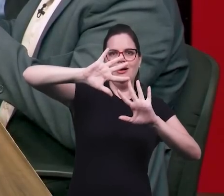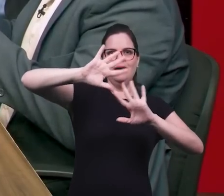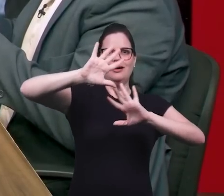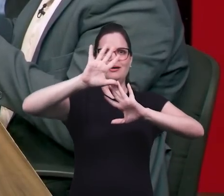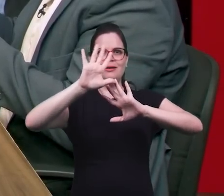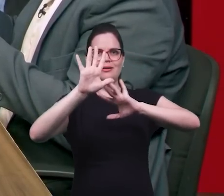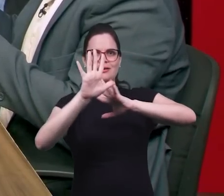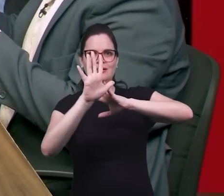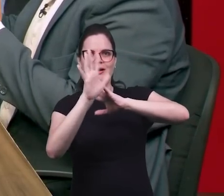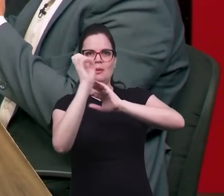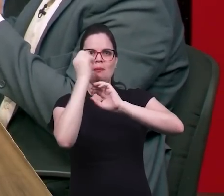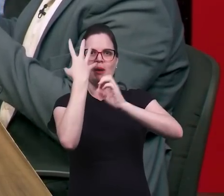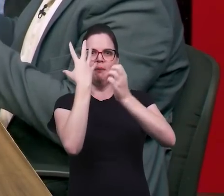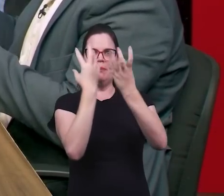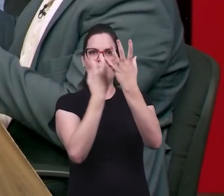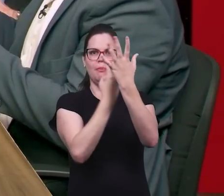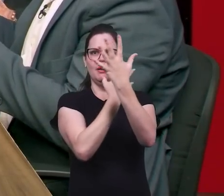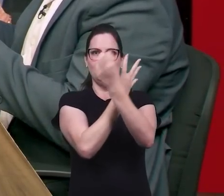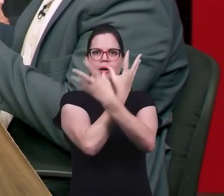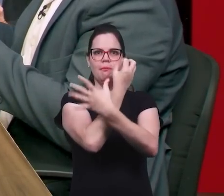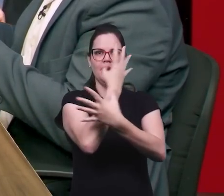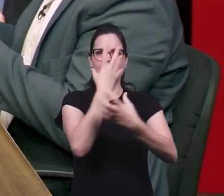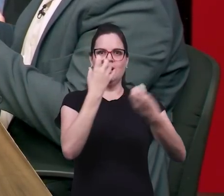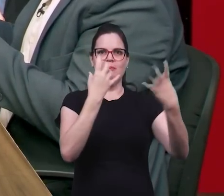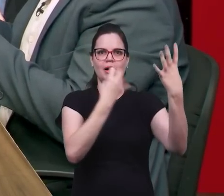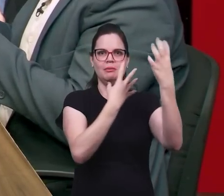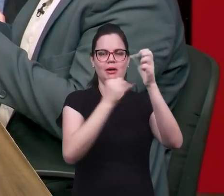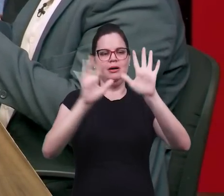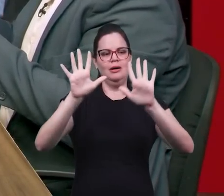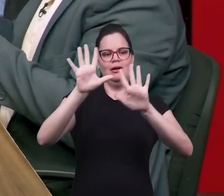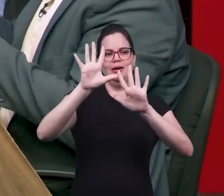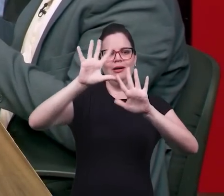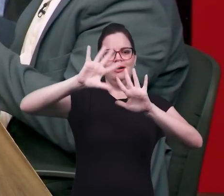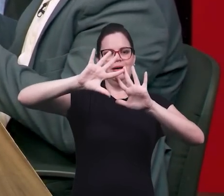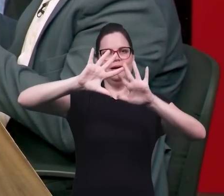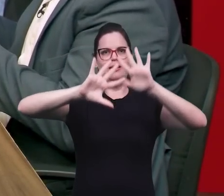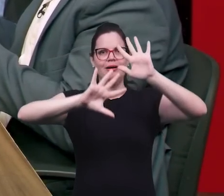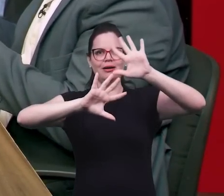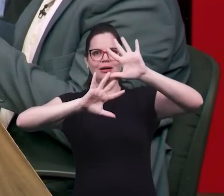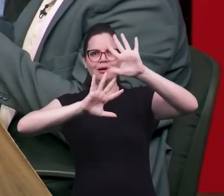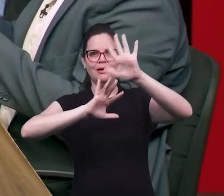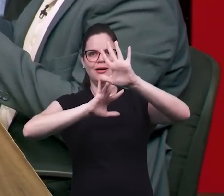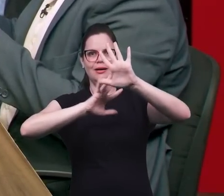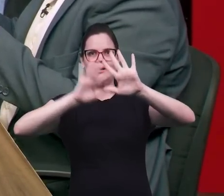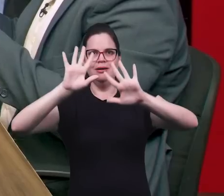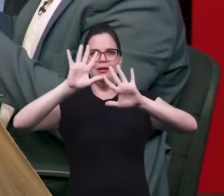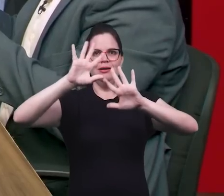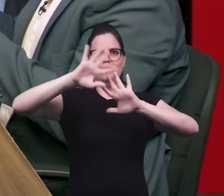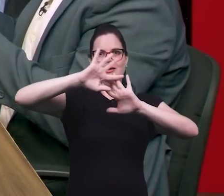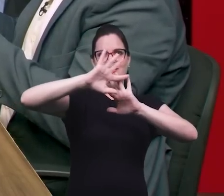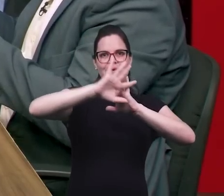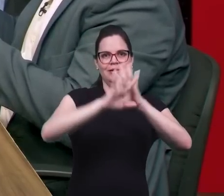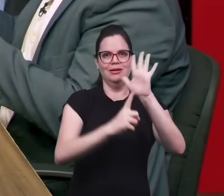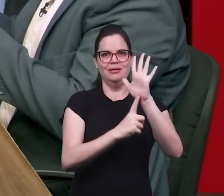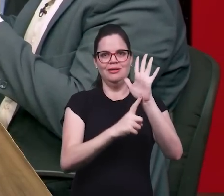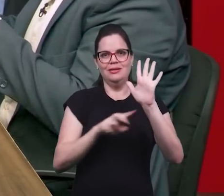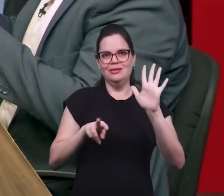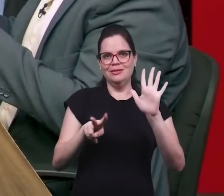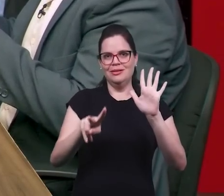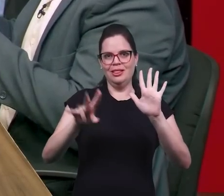estão acontecendo milhões e milhões de conexões. A gente tem células ali que nós chamamos de neurônios, elas estão